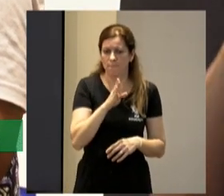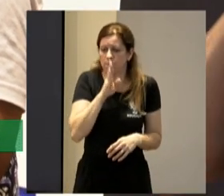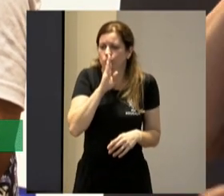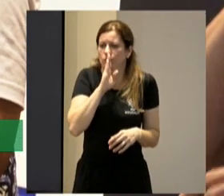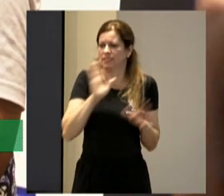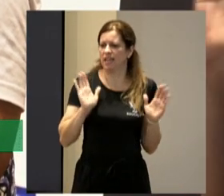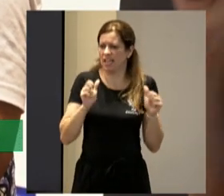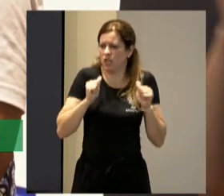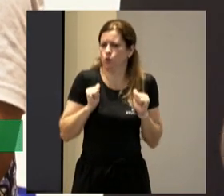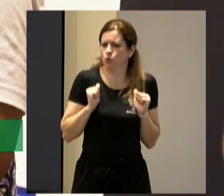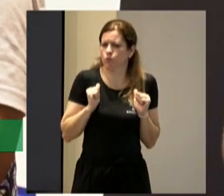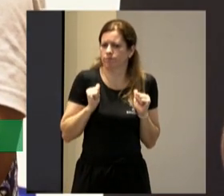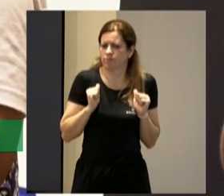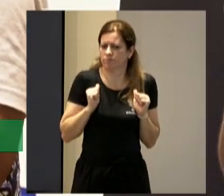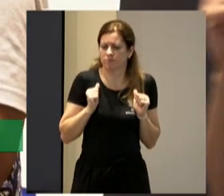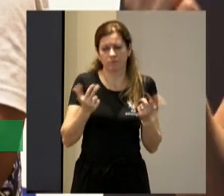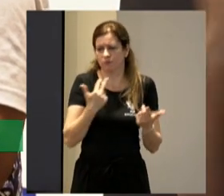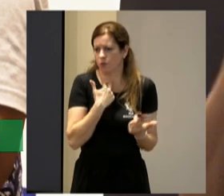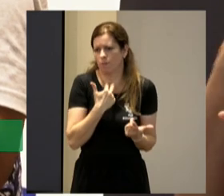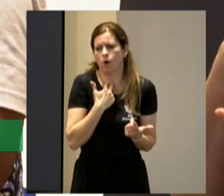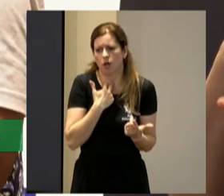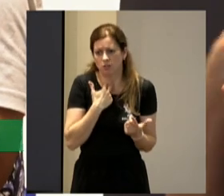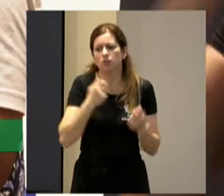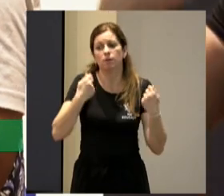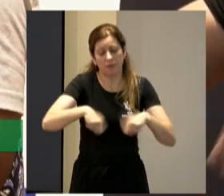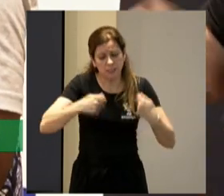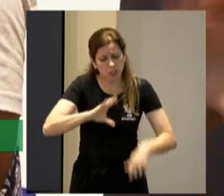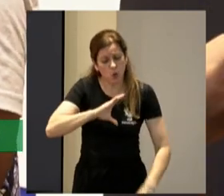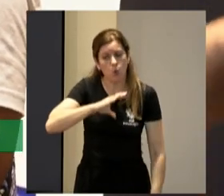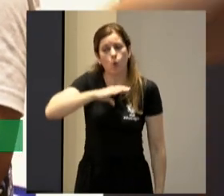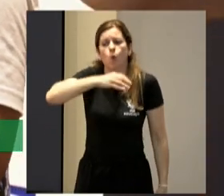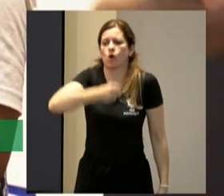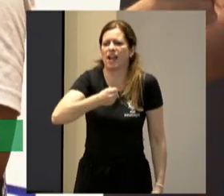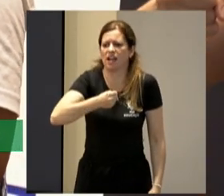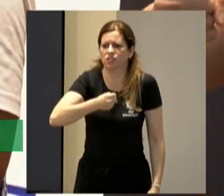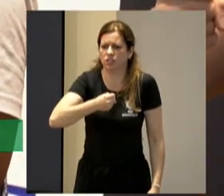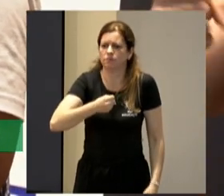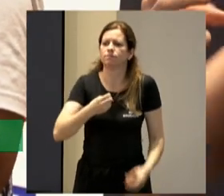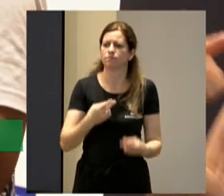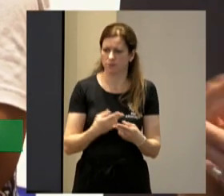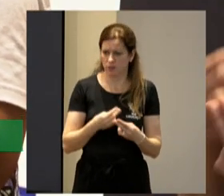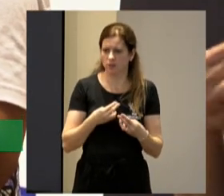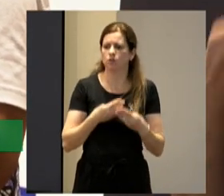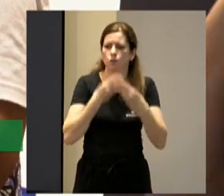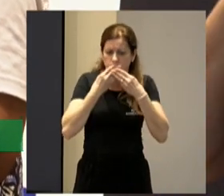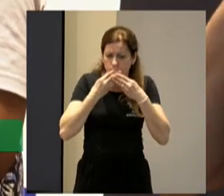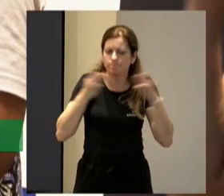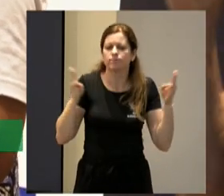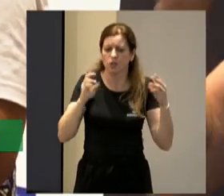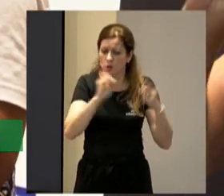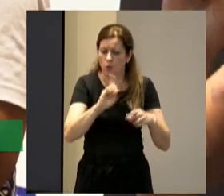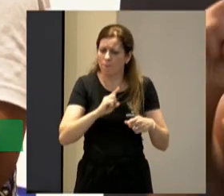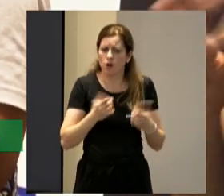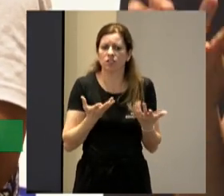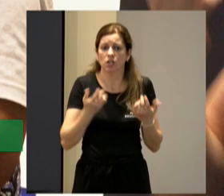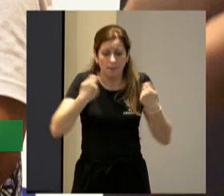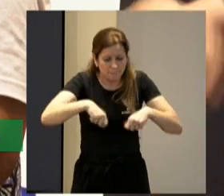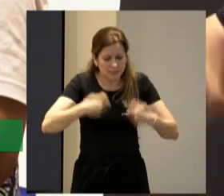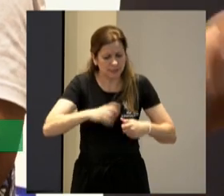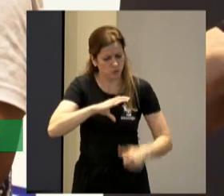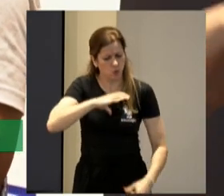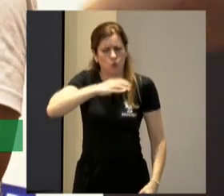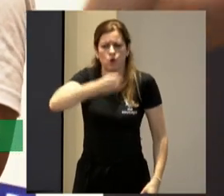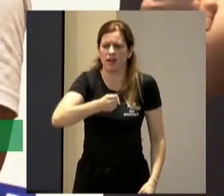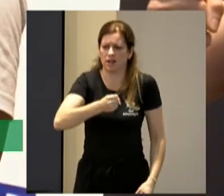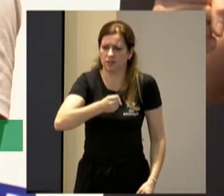Márcio, para finalizar, não é só a covardia que nos assusta, e ela existe. E nós